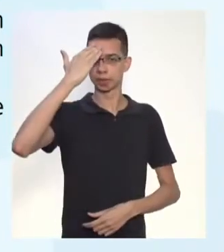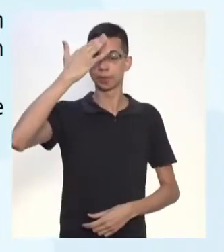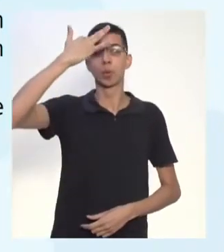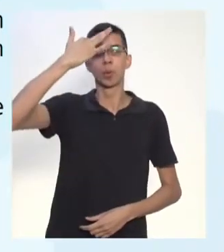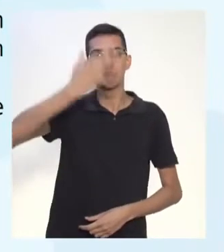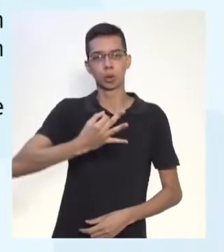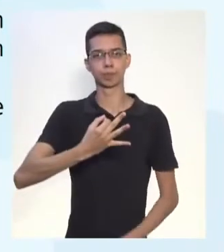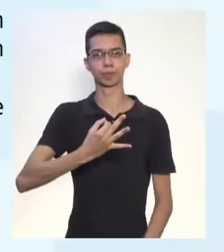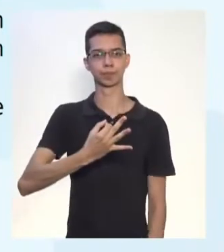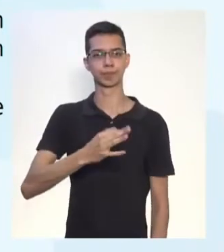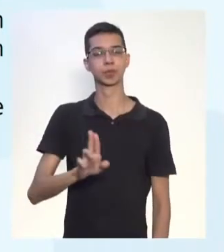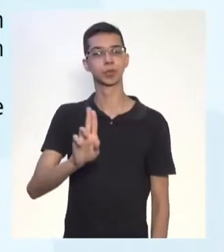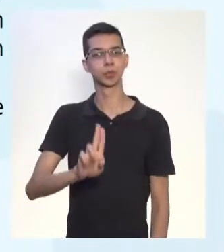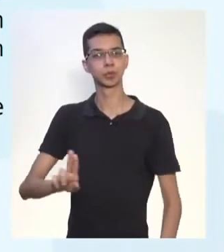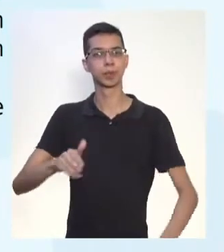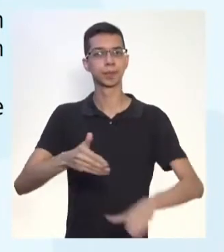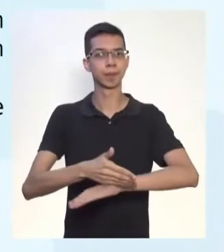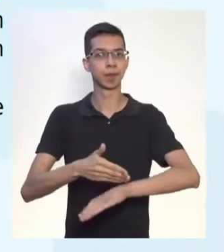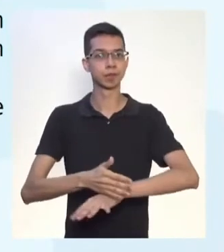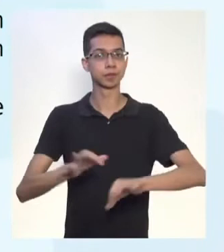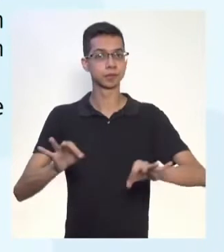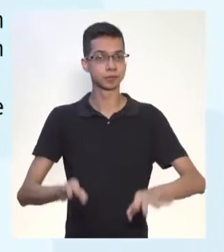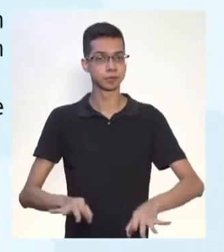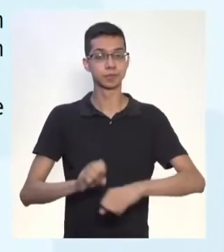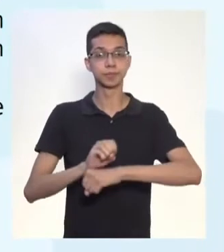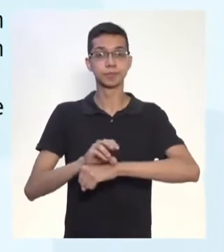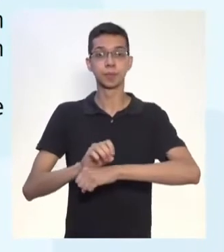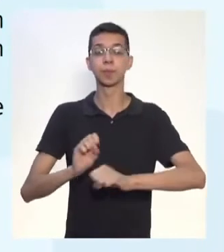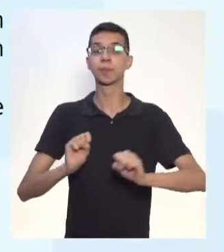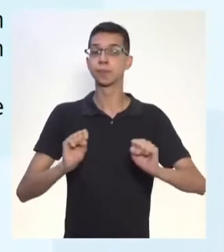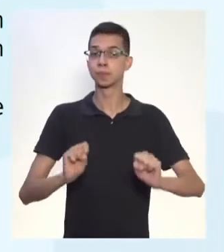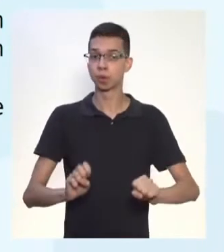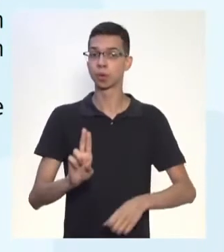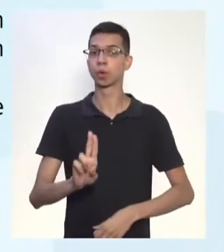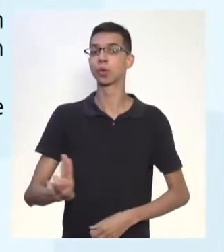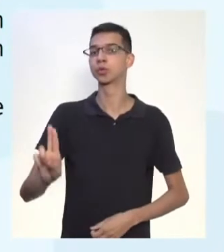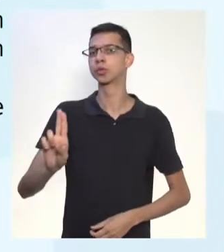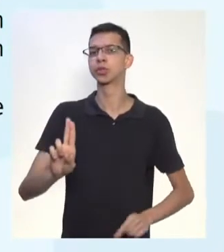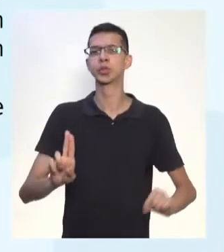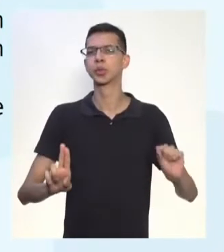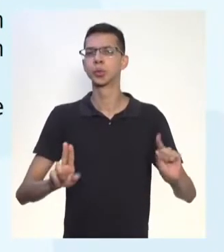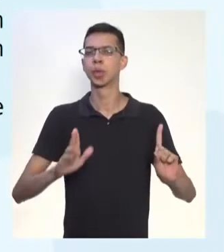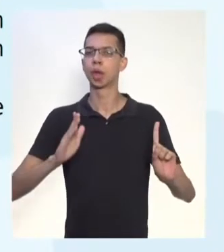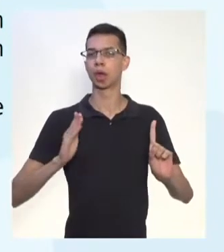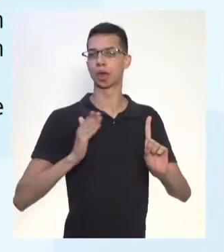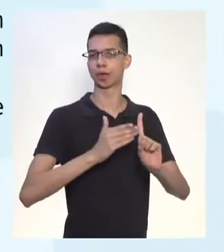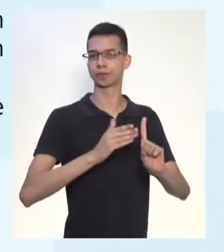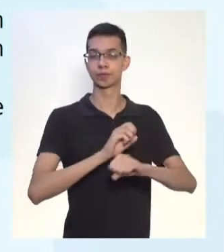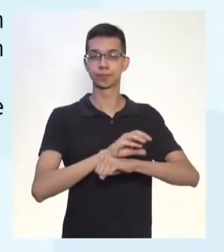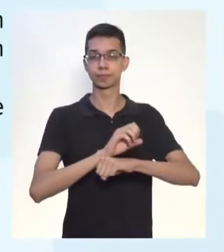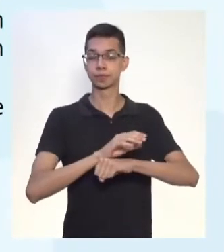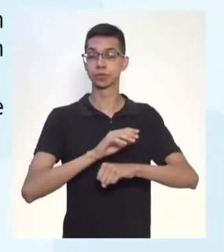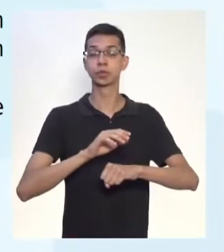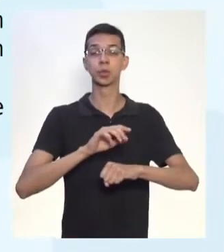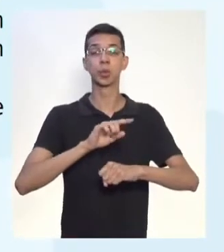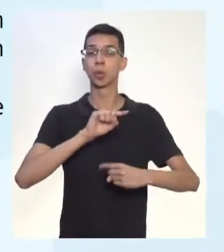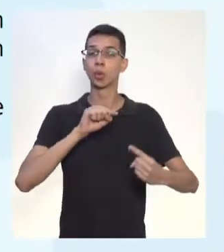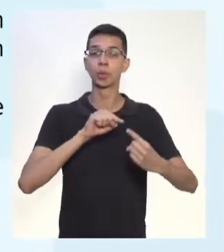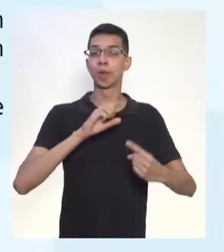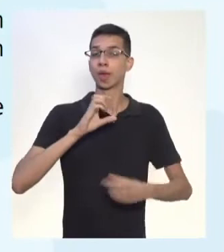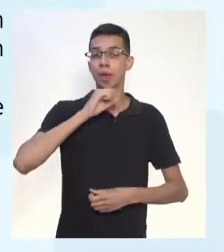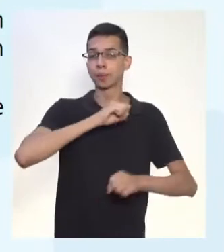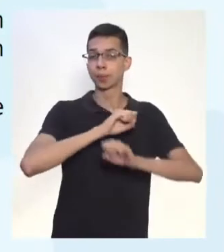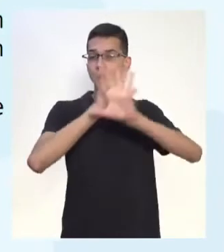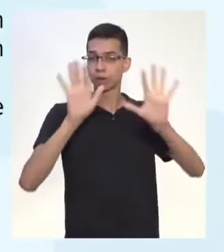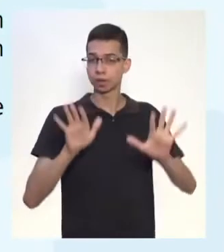adequada. Pode usar a mensagem referencial, em que a mensagem é direta e objetiva, sem ambiguidade.